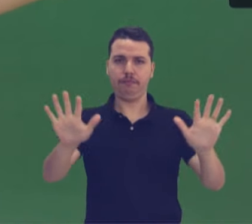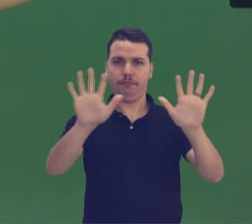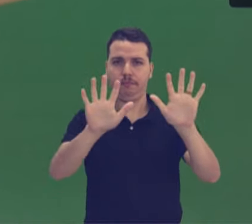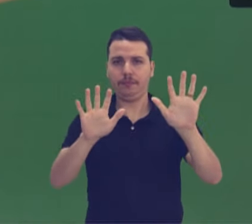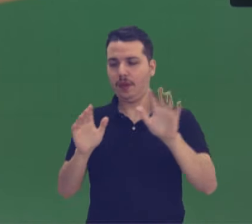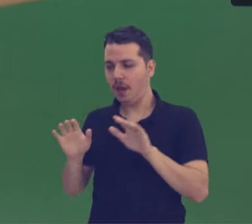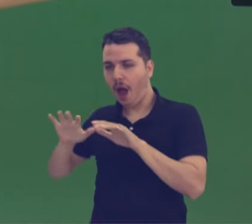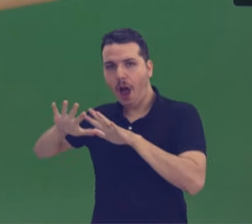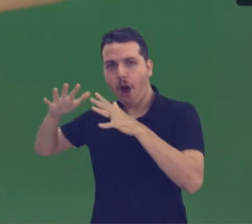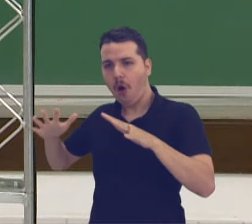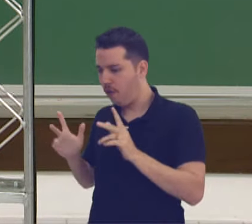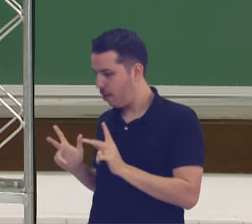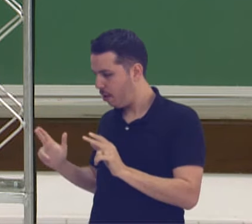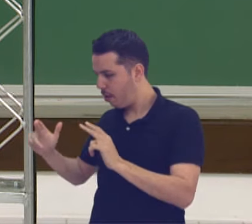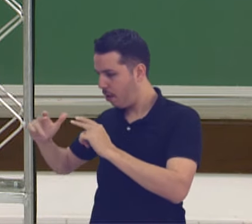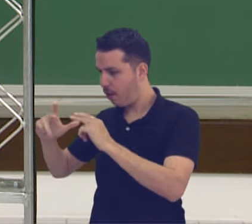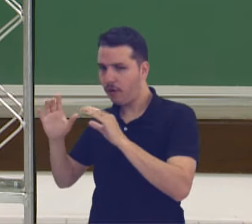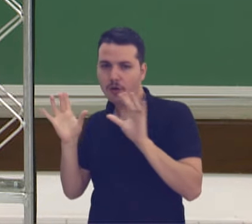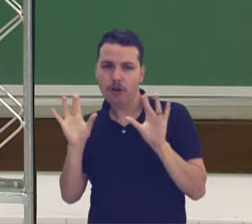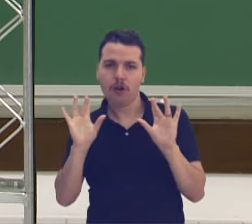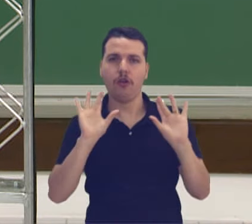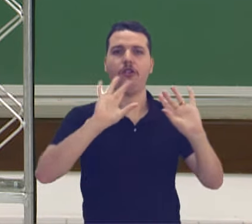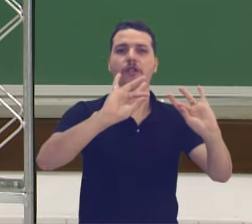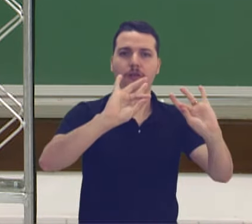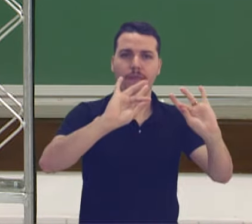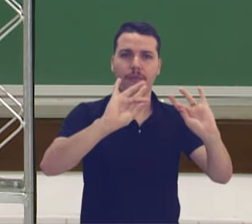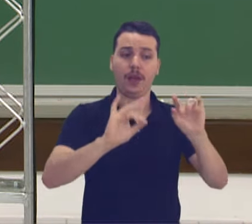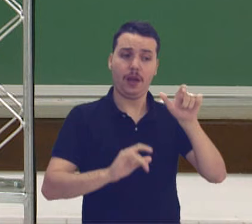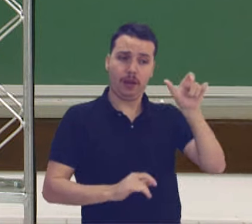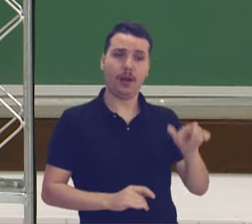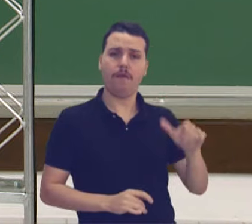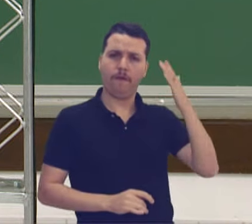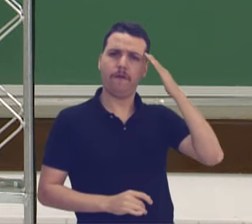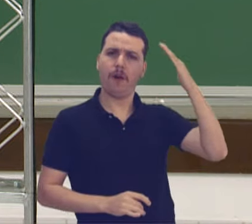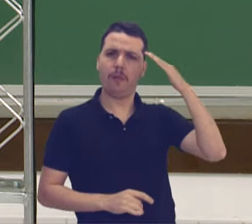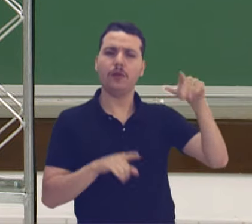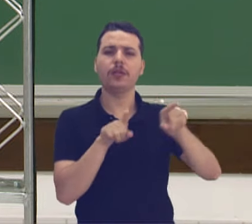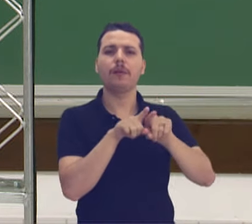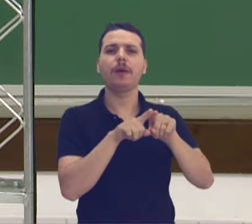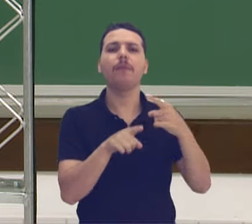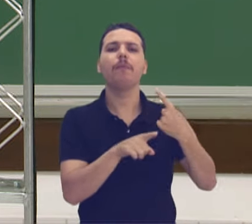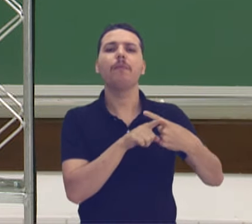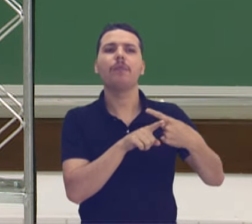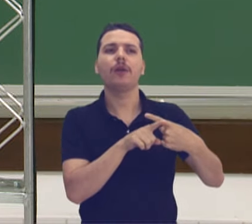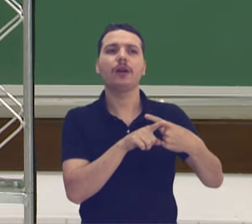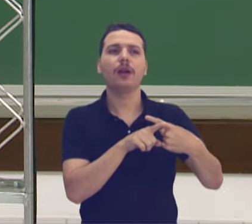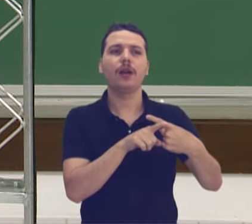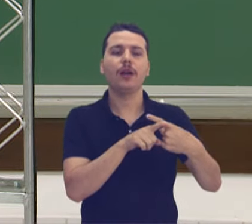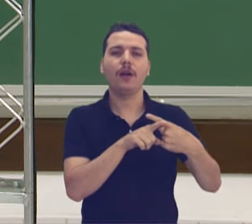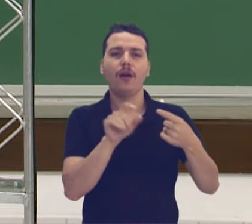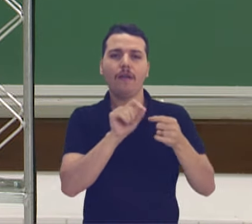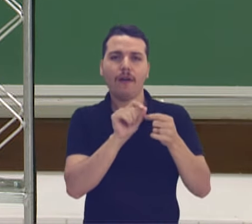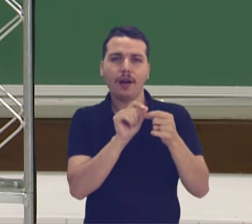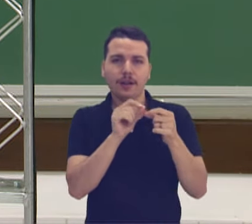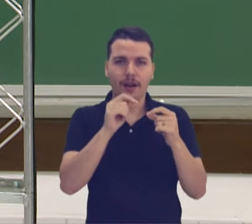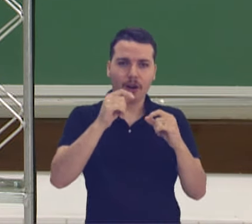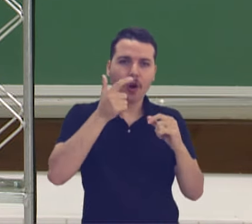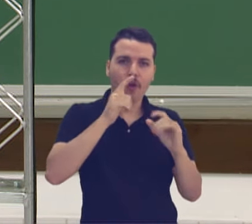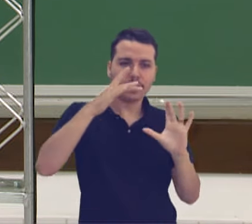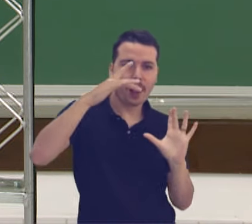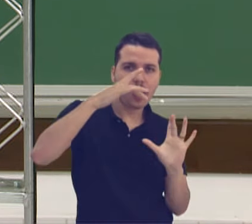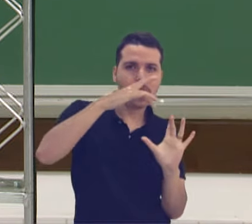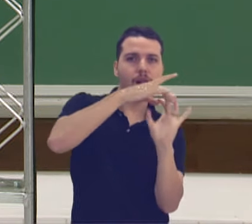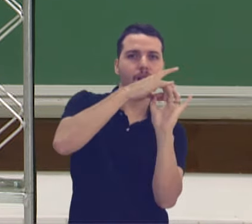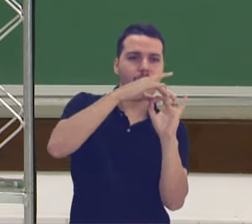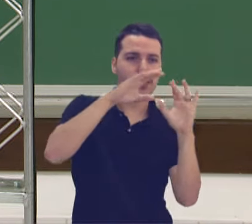onda ele encaixa nessa fotografia ele se tornou também o famoso na verdade porque ele faz com o se encaixe nessa